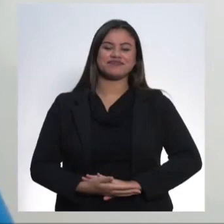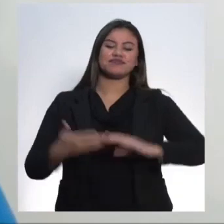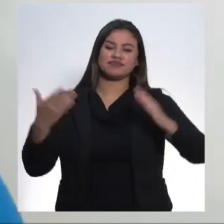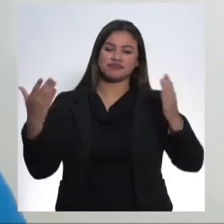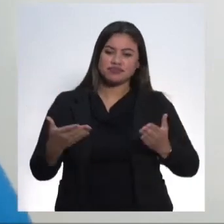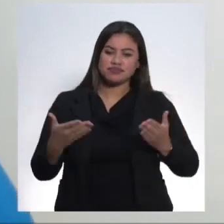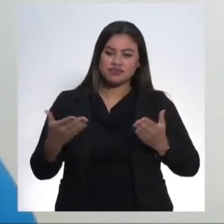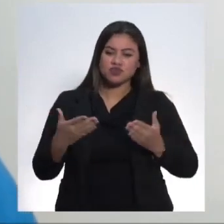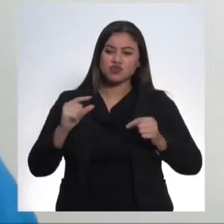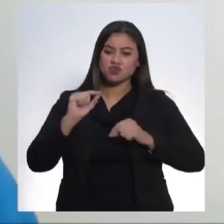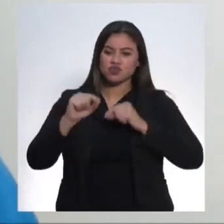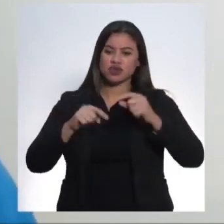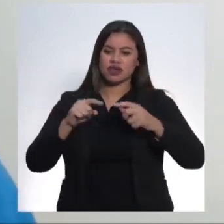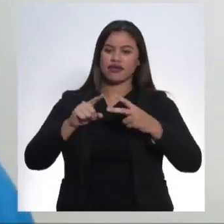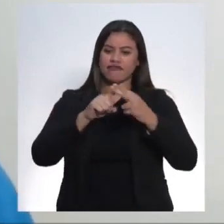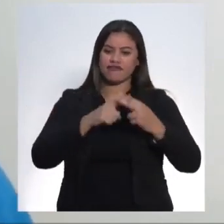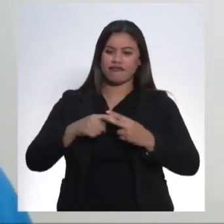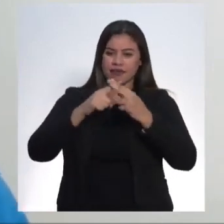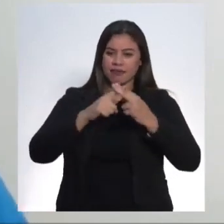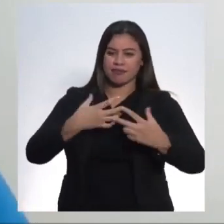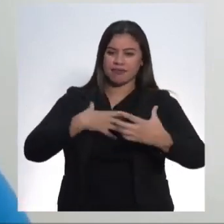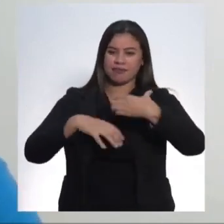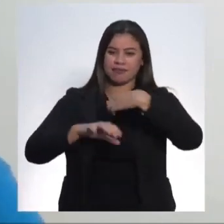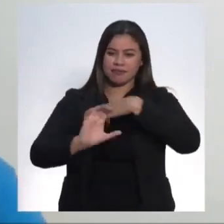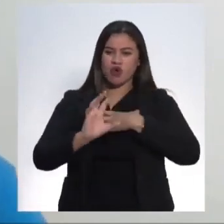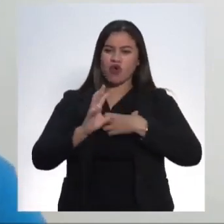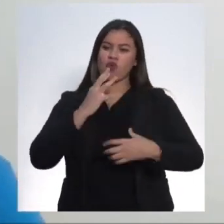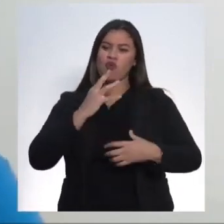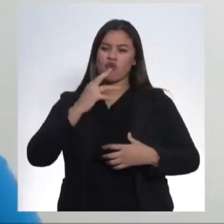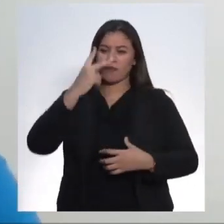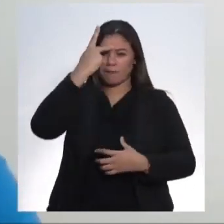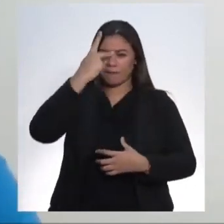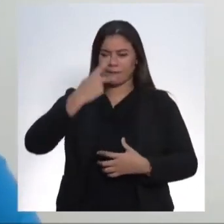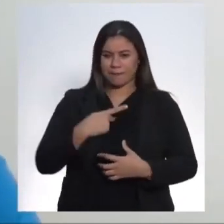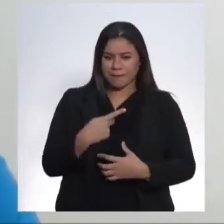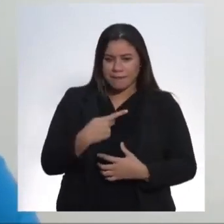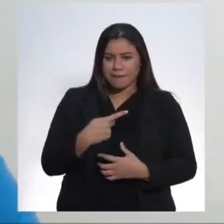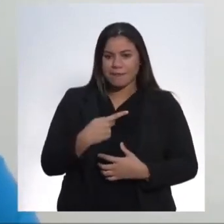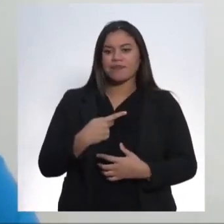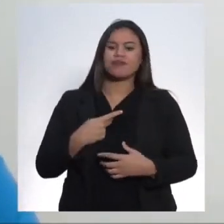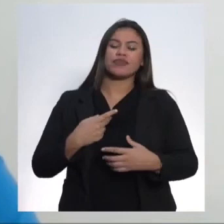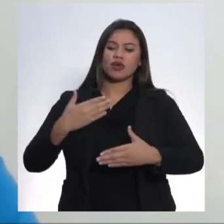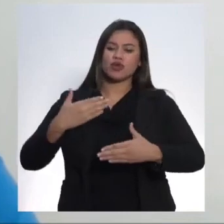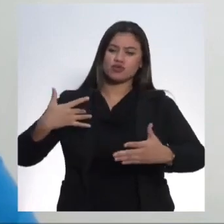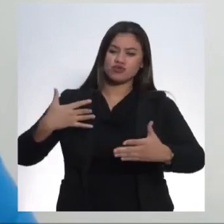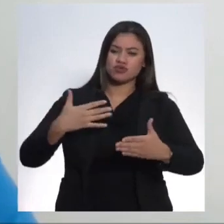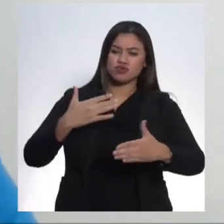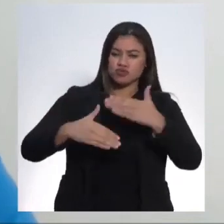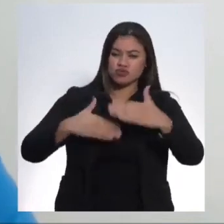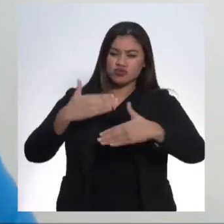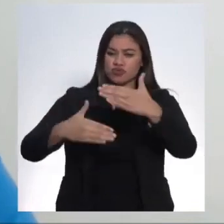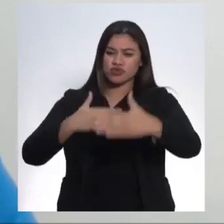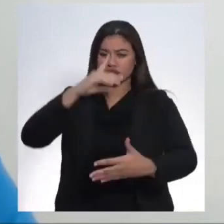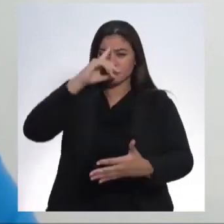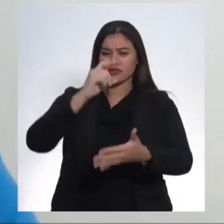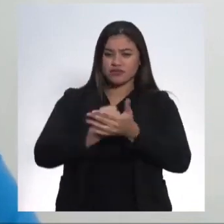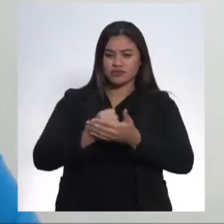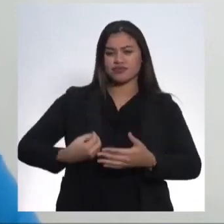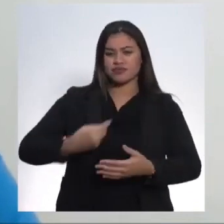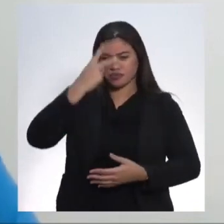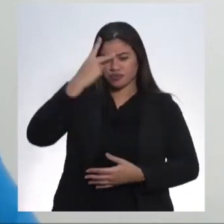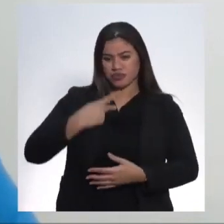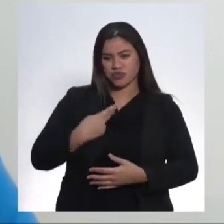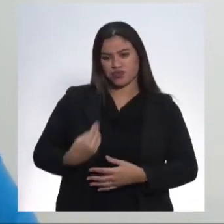então, ferramentas de empatia e de autoconhecimento para ajudar vocês nesse processo de decisão profissional nessa etapa da vida.